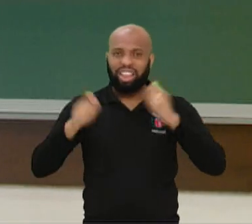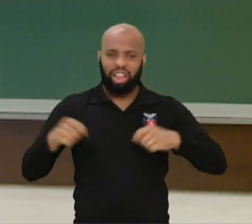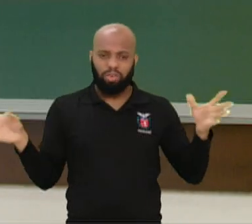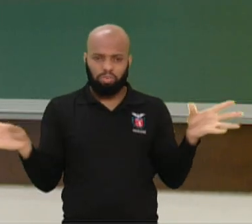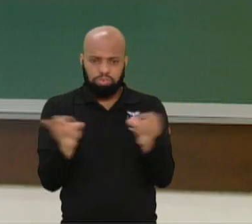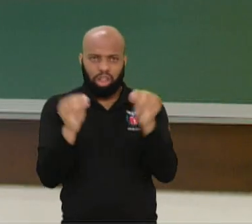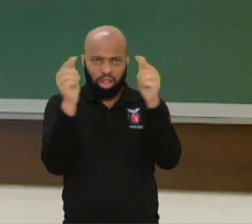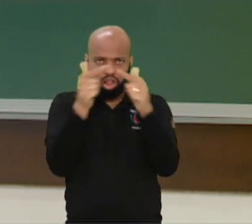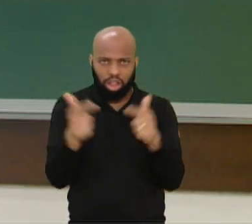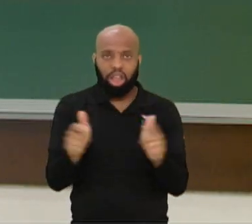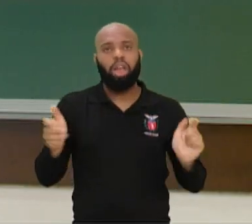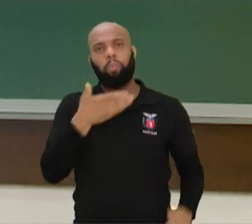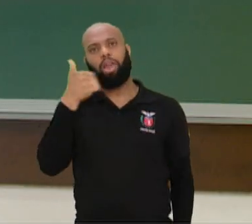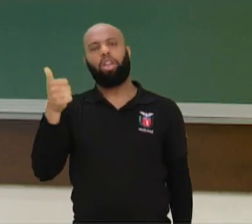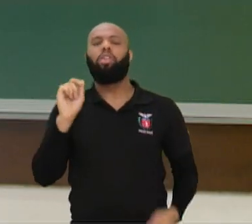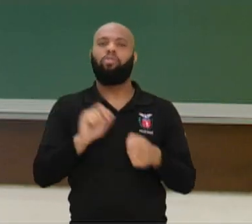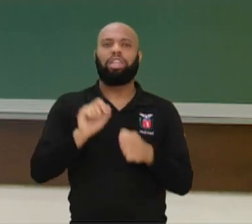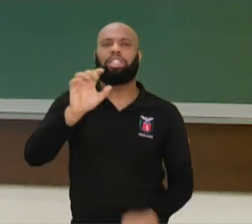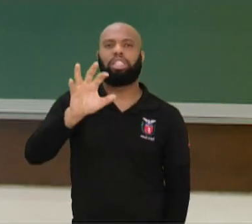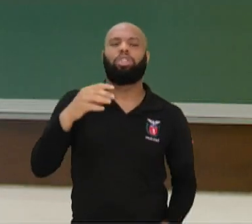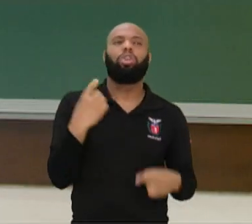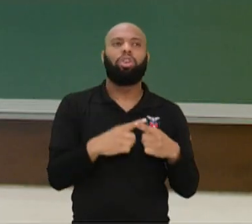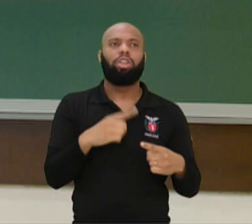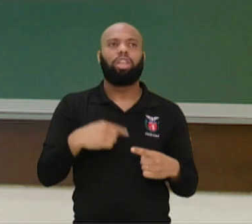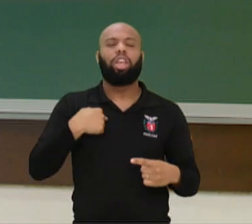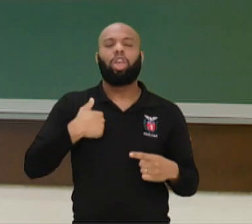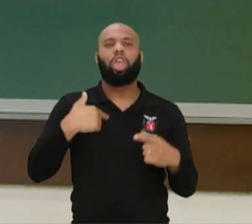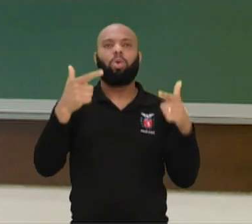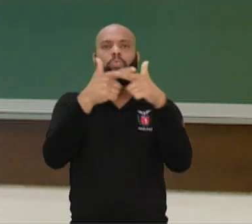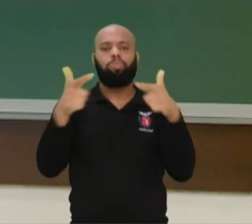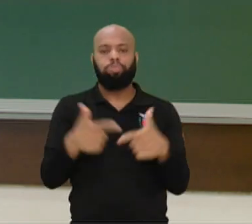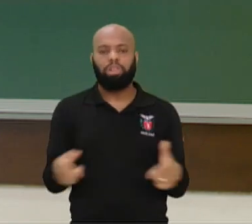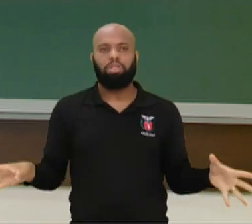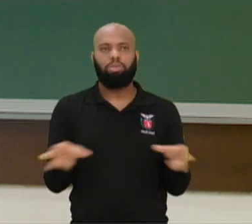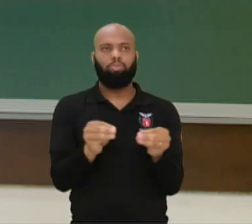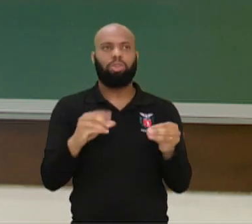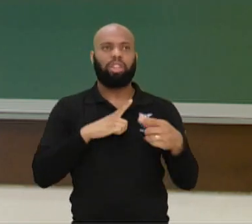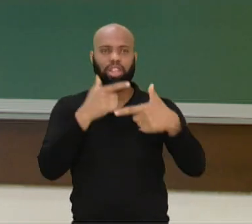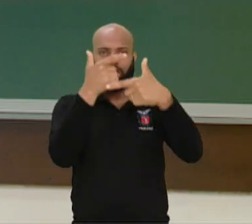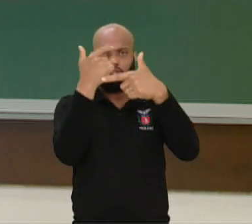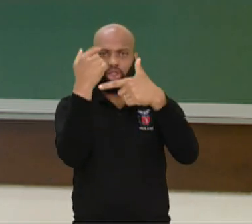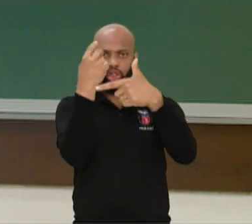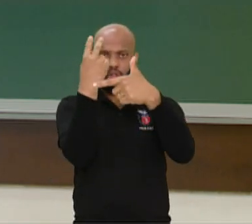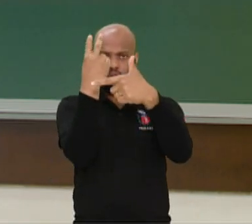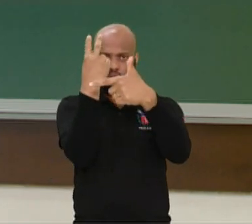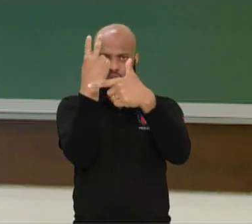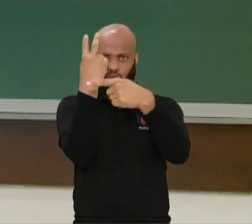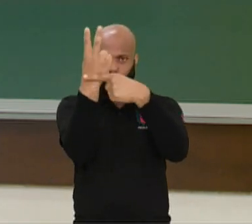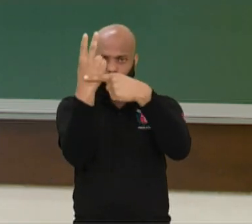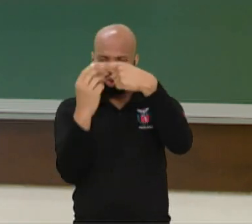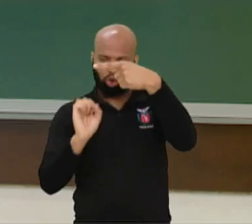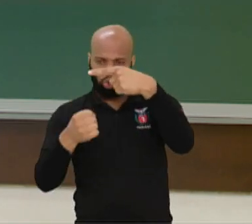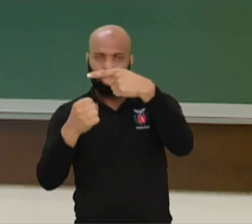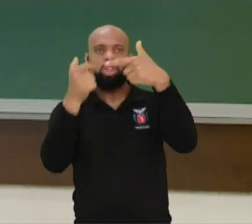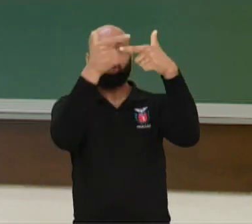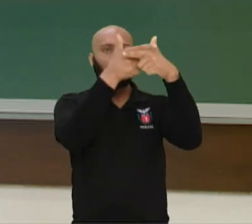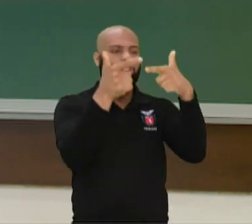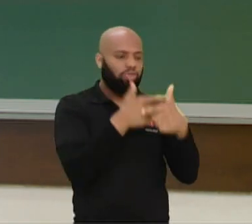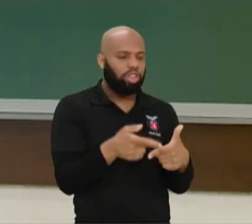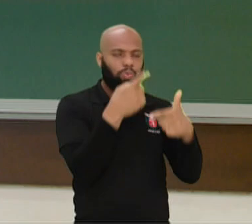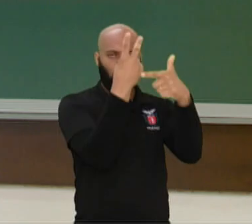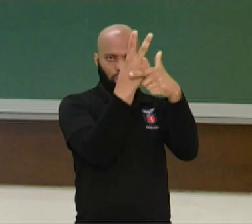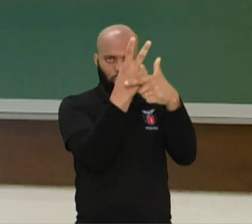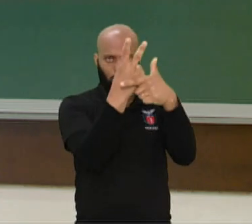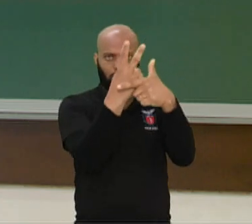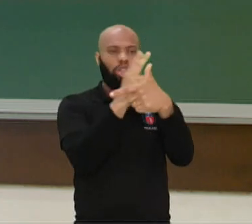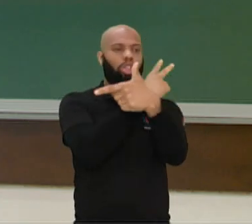você deve simplificar. Então, aqui eu simplifiquei o 2 e o 8 por 2. Ficou menos 1/4.